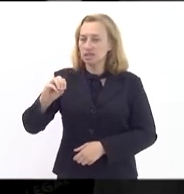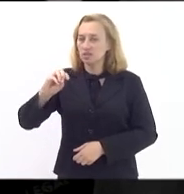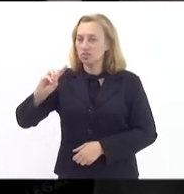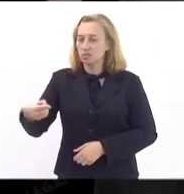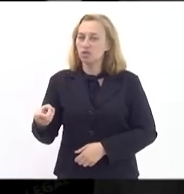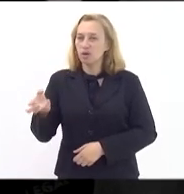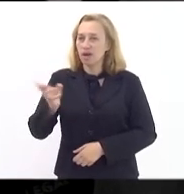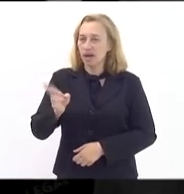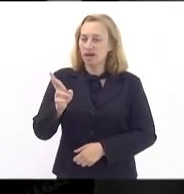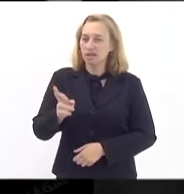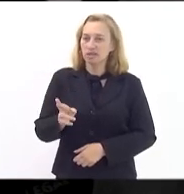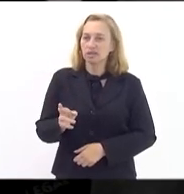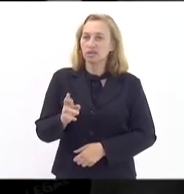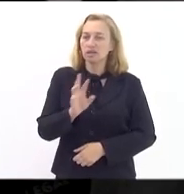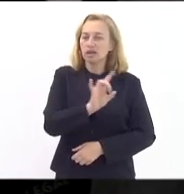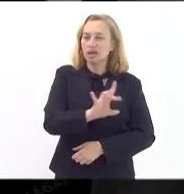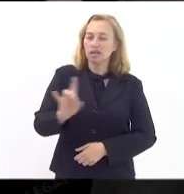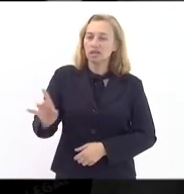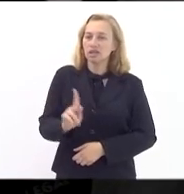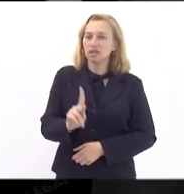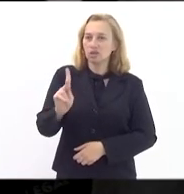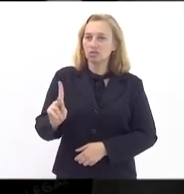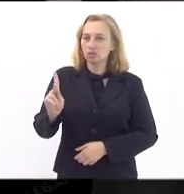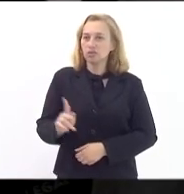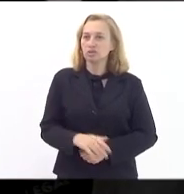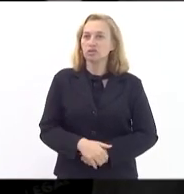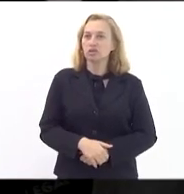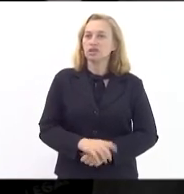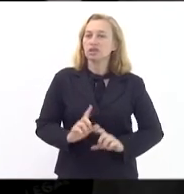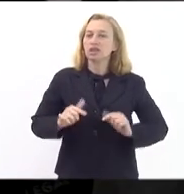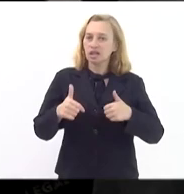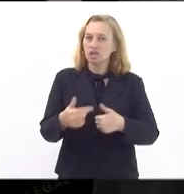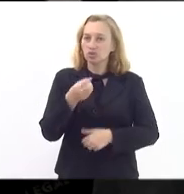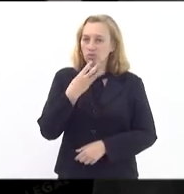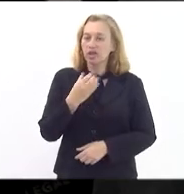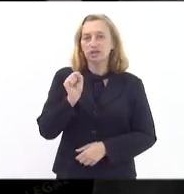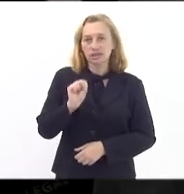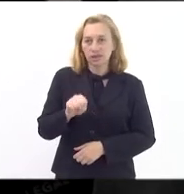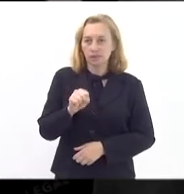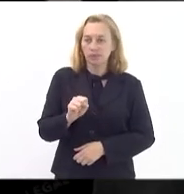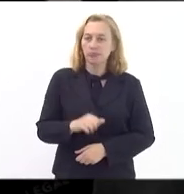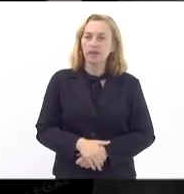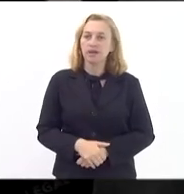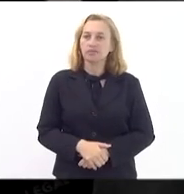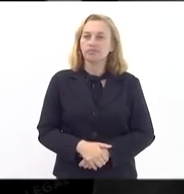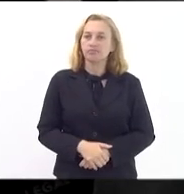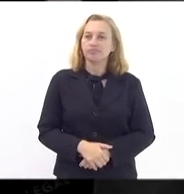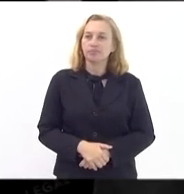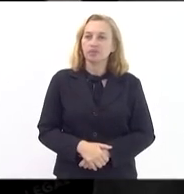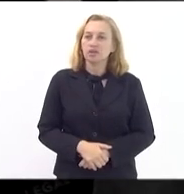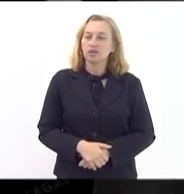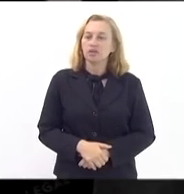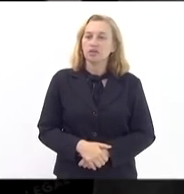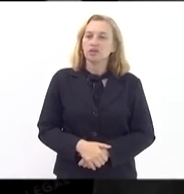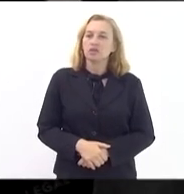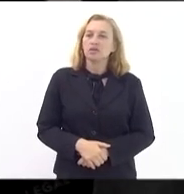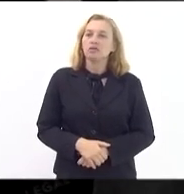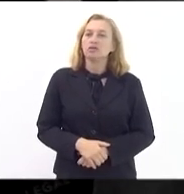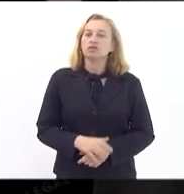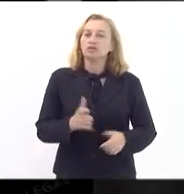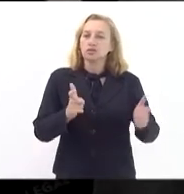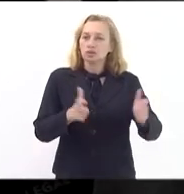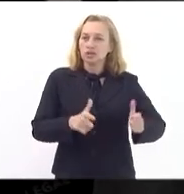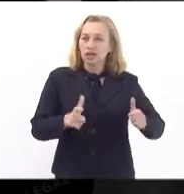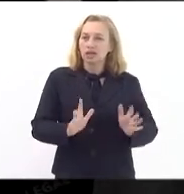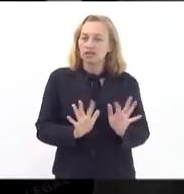330 mil km E isso tem dado é feito sim e os trechos que nós concluímos